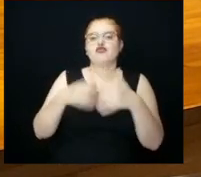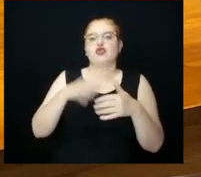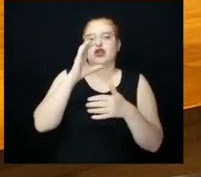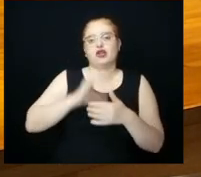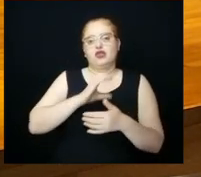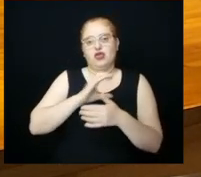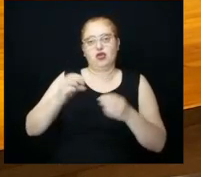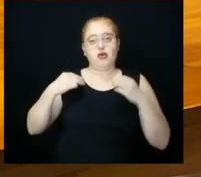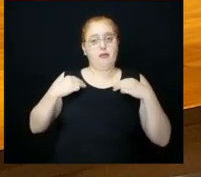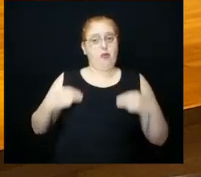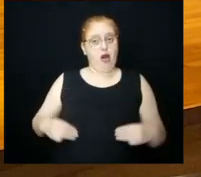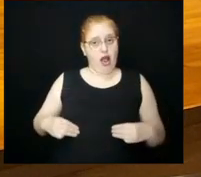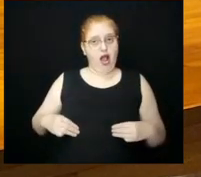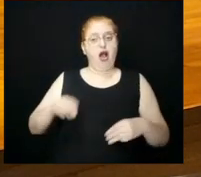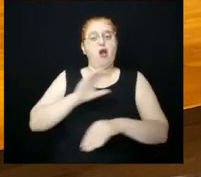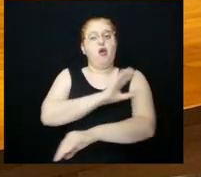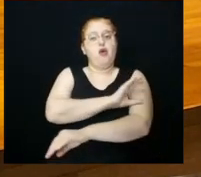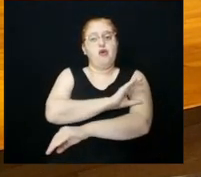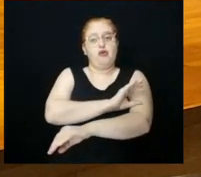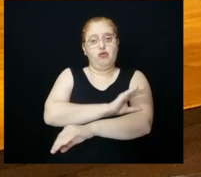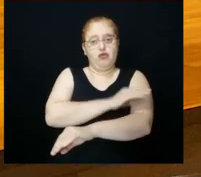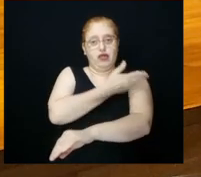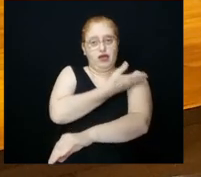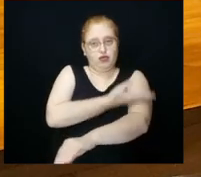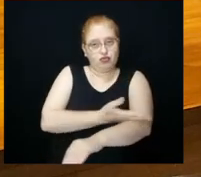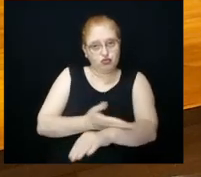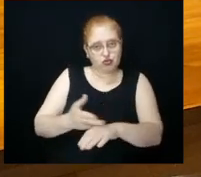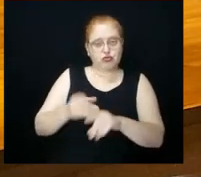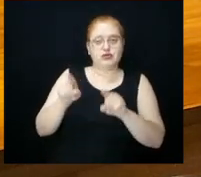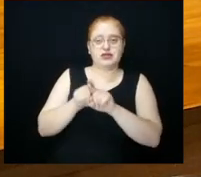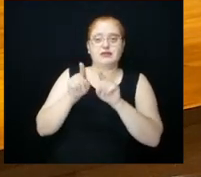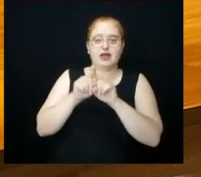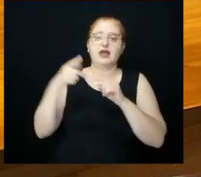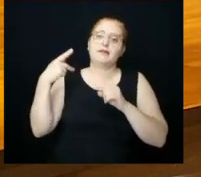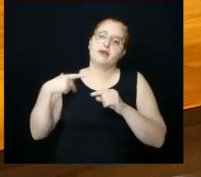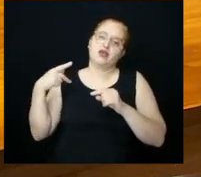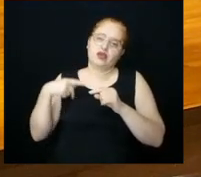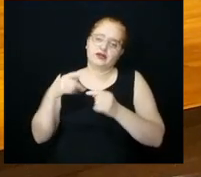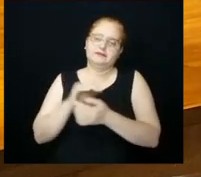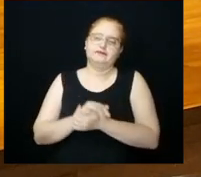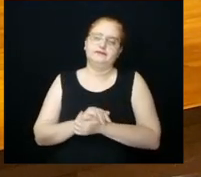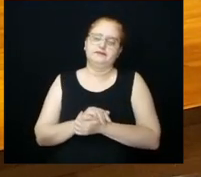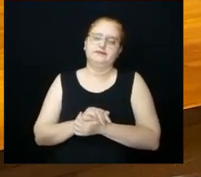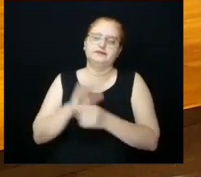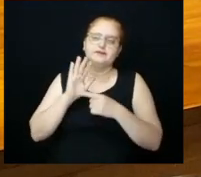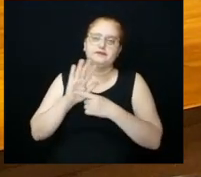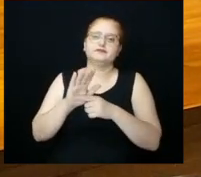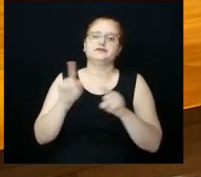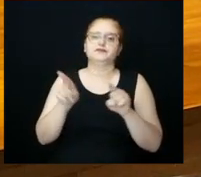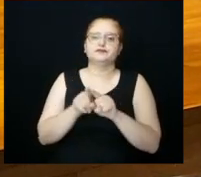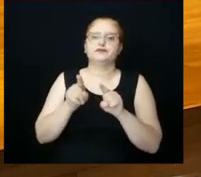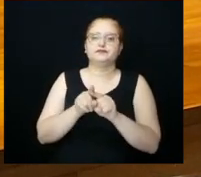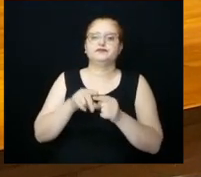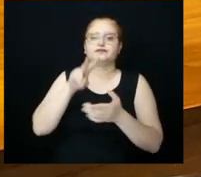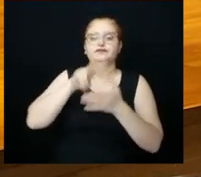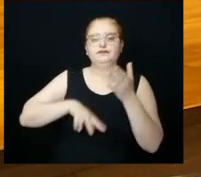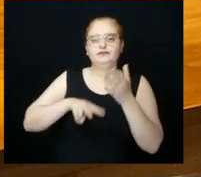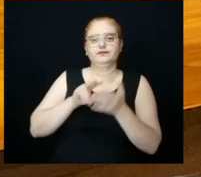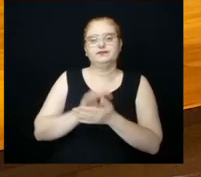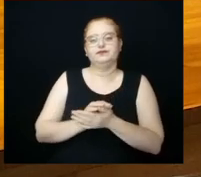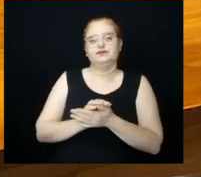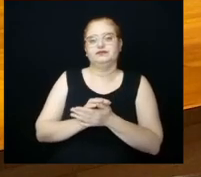costumes, a moral lá, né? E a vivência de personagens a partir disso. Eu trouxe, então, vamos ler